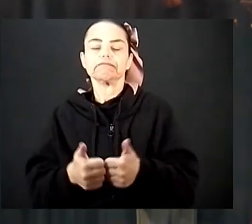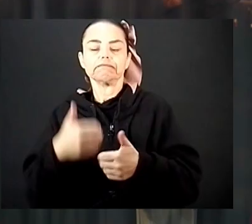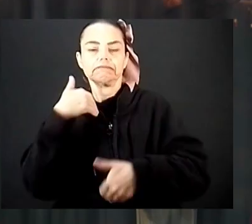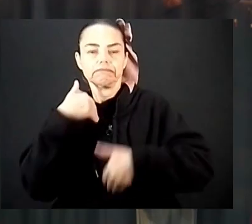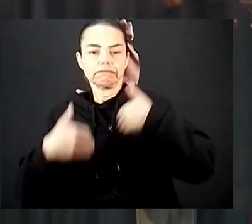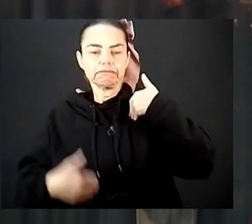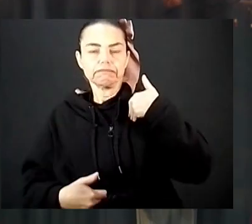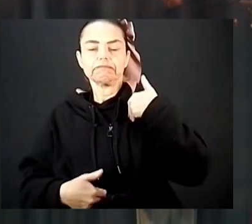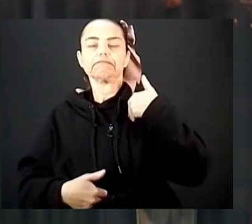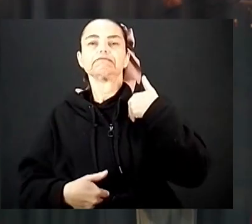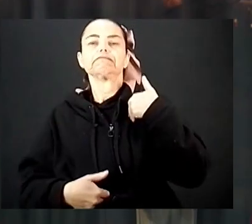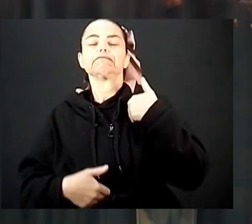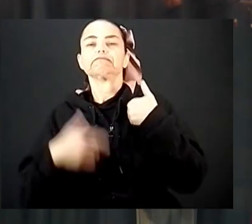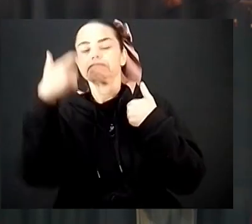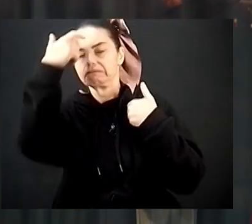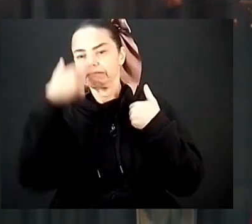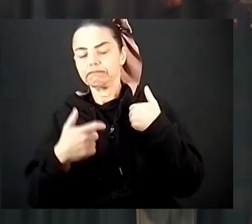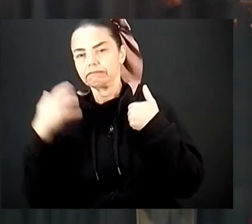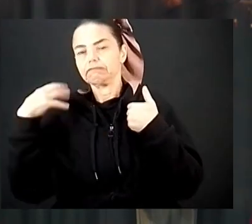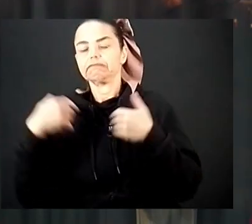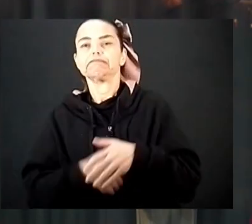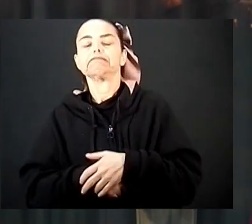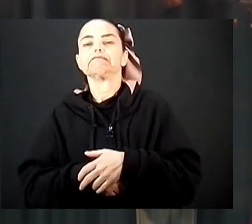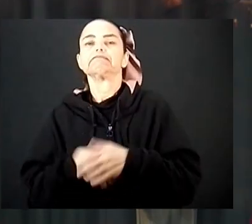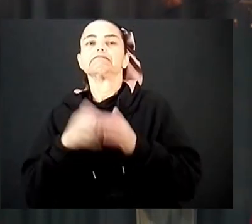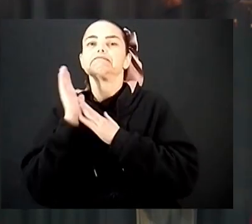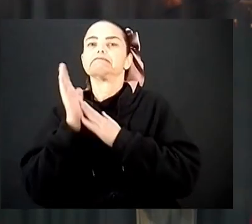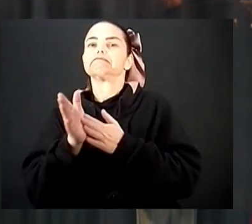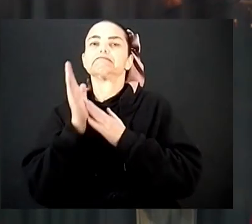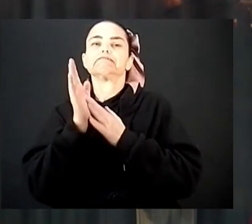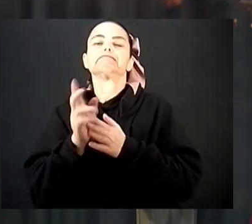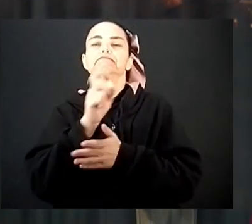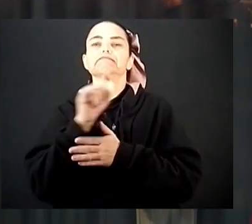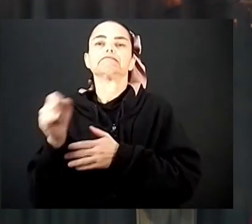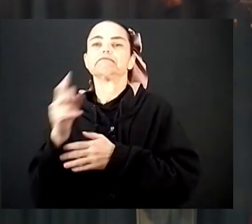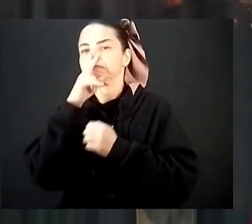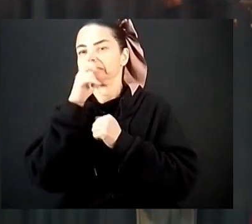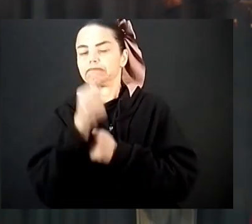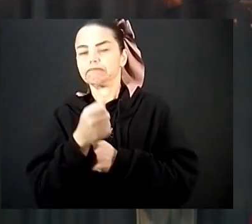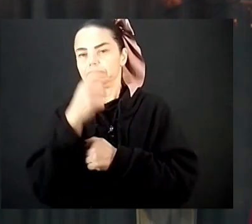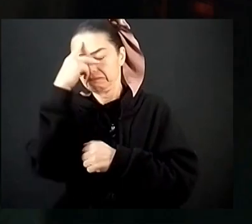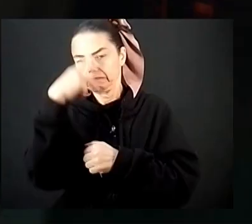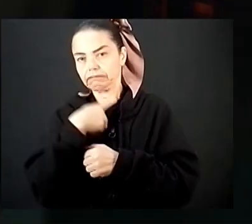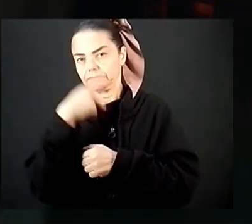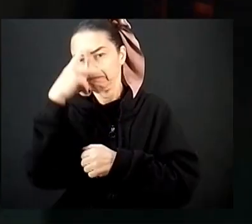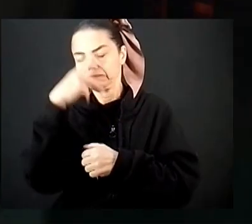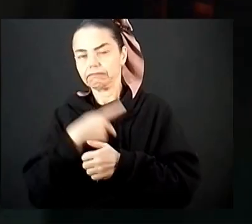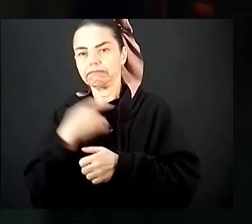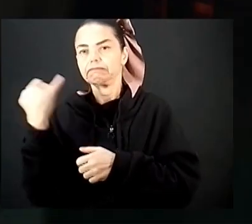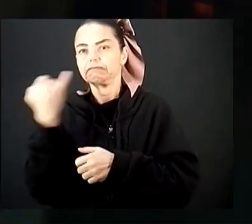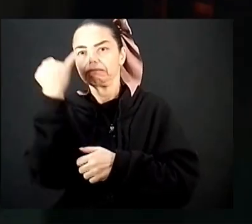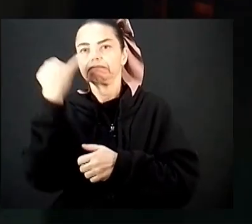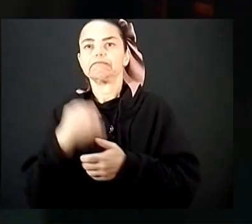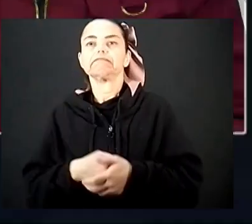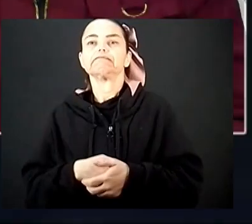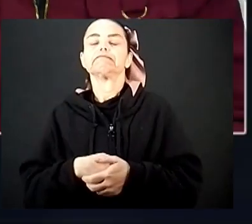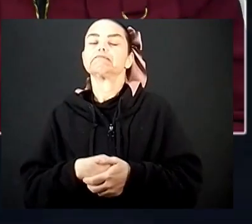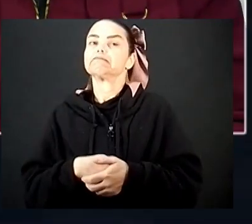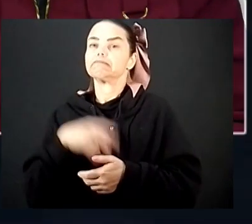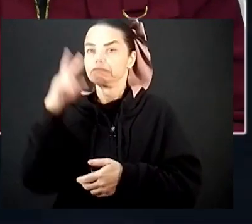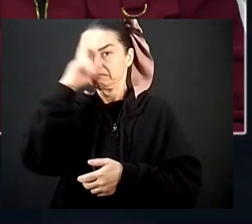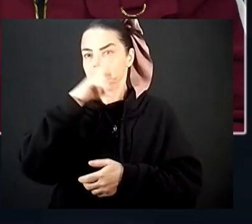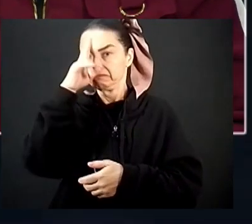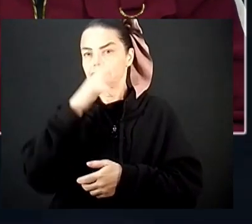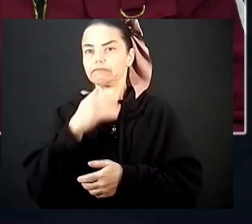minha aparência, e tentar seguir esse caminho, se fortalecendo em si mesma. É importante a gente salientar. Por favor, doutor,